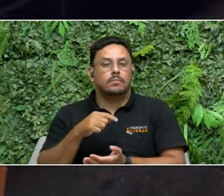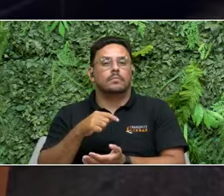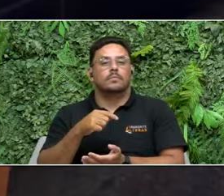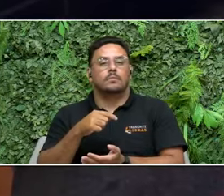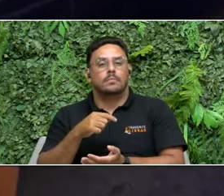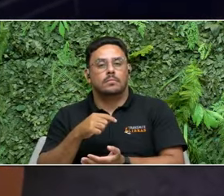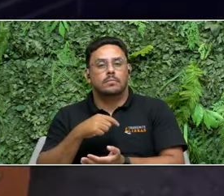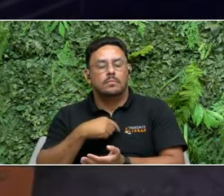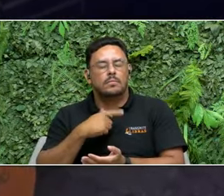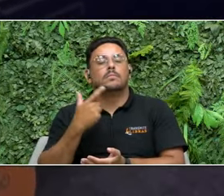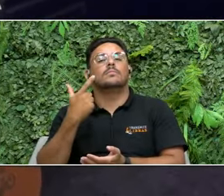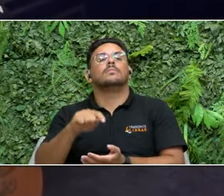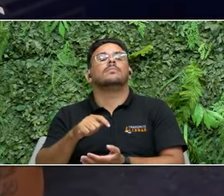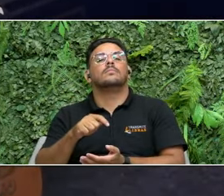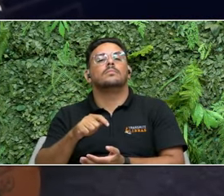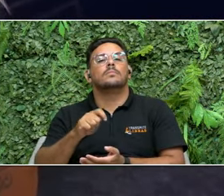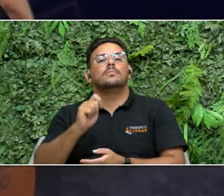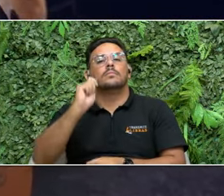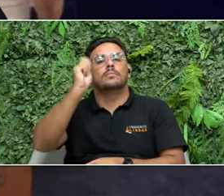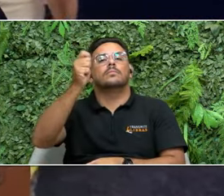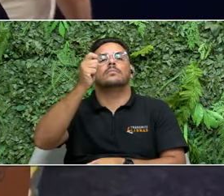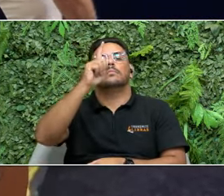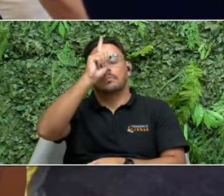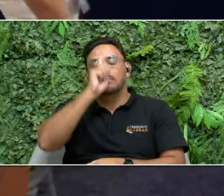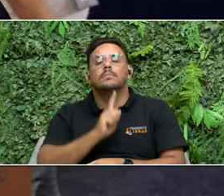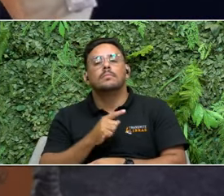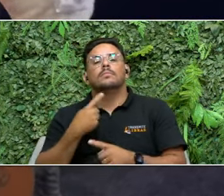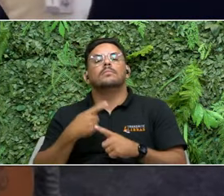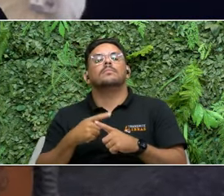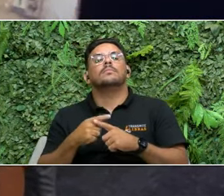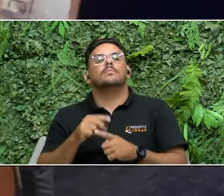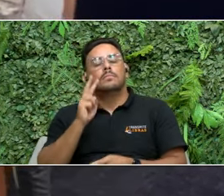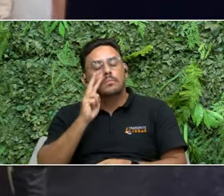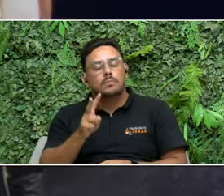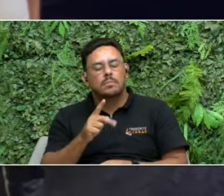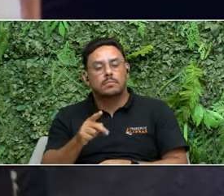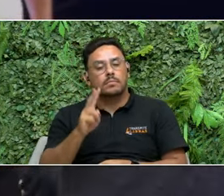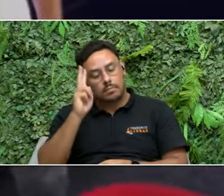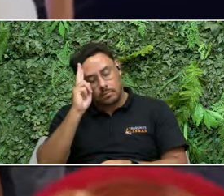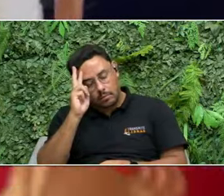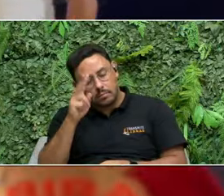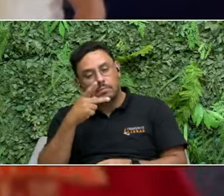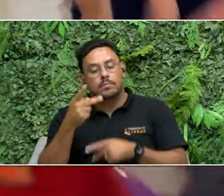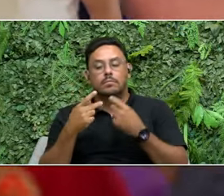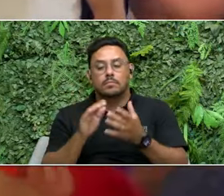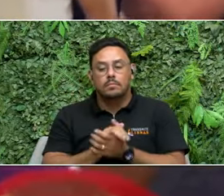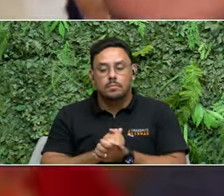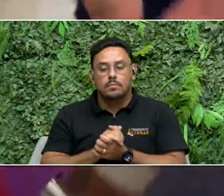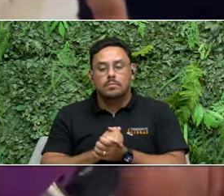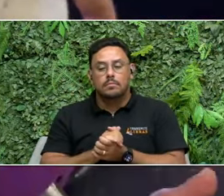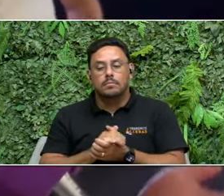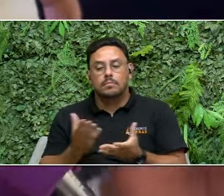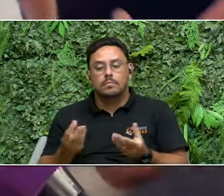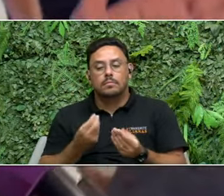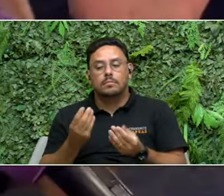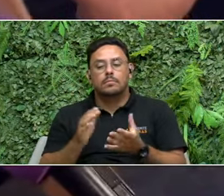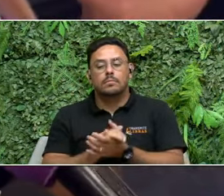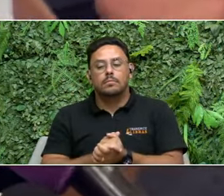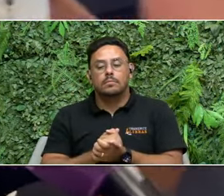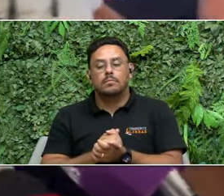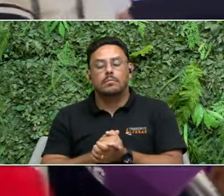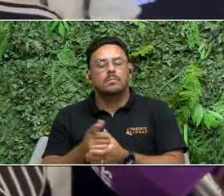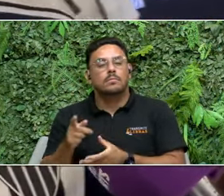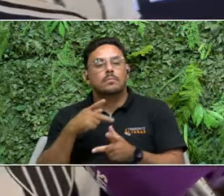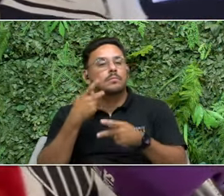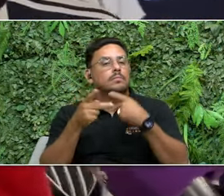sequência tomou o cartão amarelo e olhou por né gostaria que você falasse sobre esse lance eu lembro de você olhar até para mim naquele momento Ô tem que pô enquanto